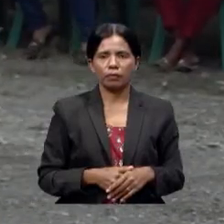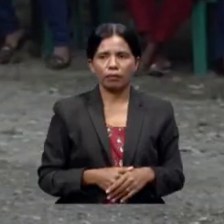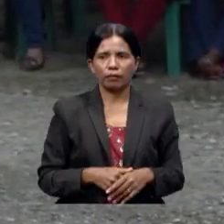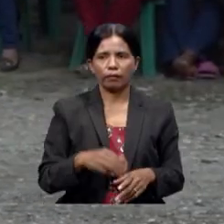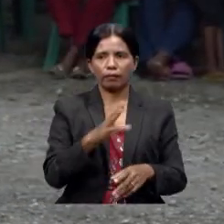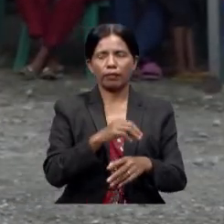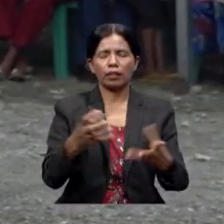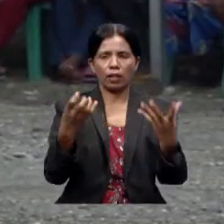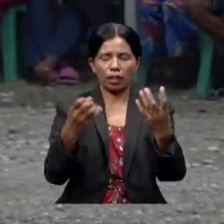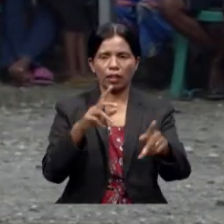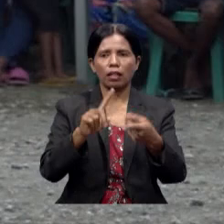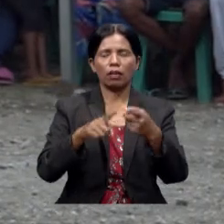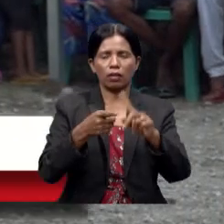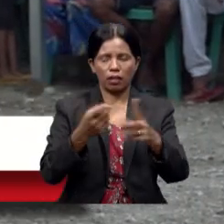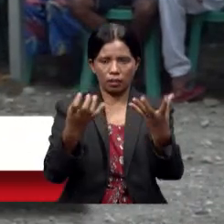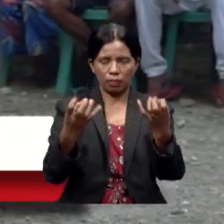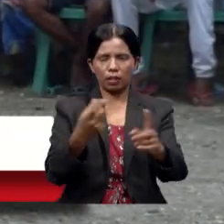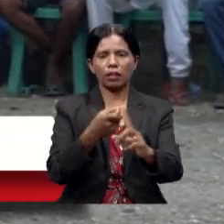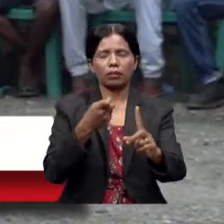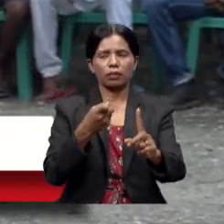seluk, mai,